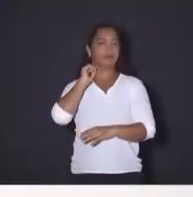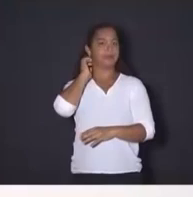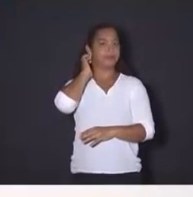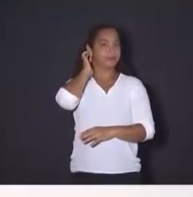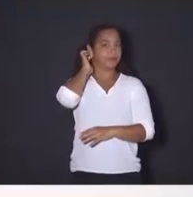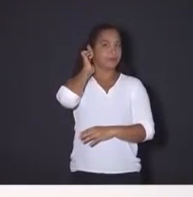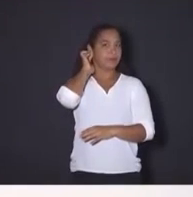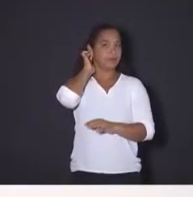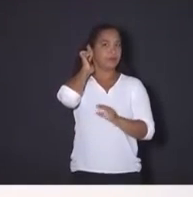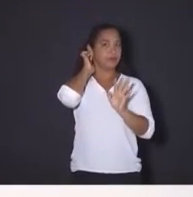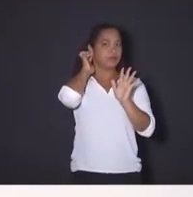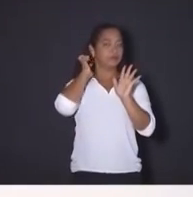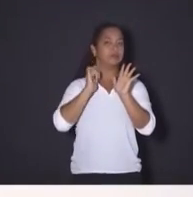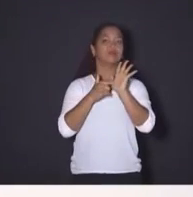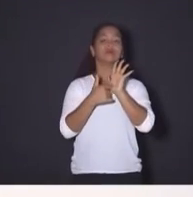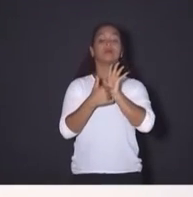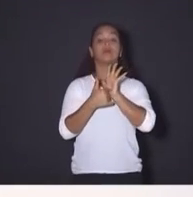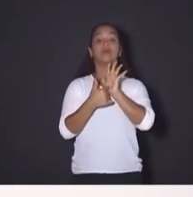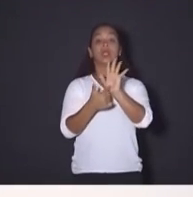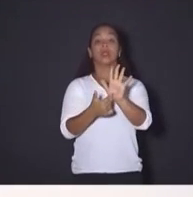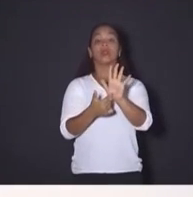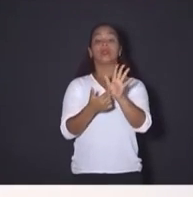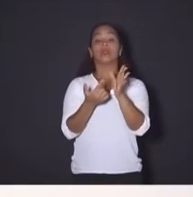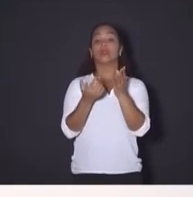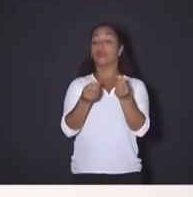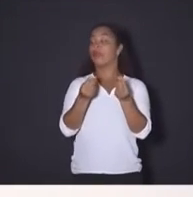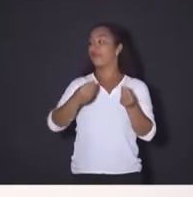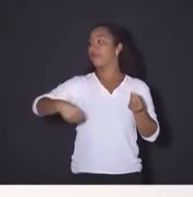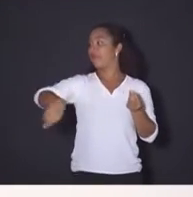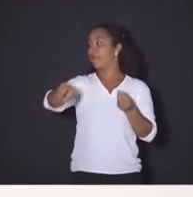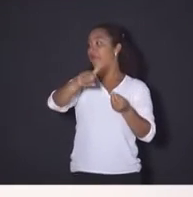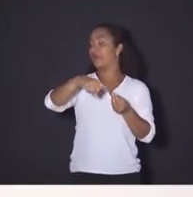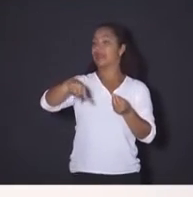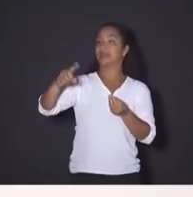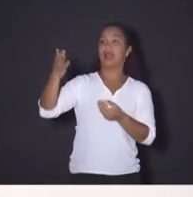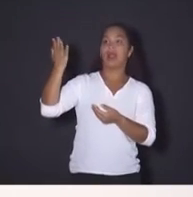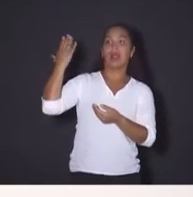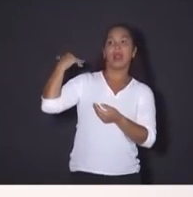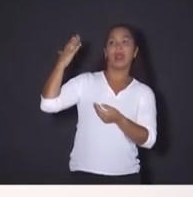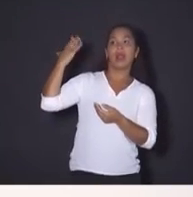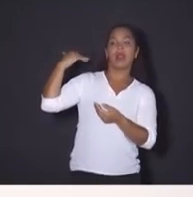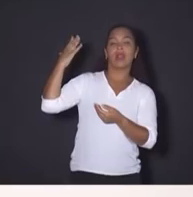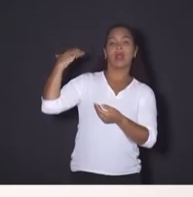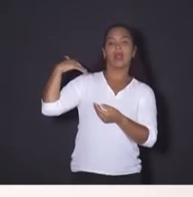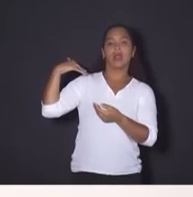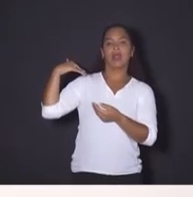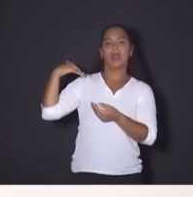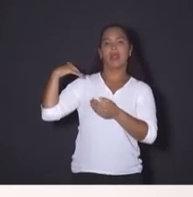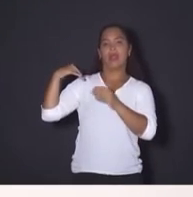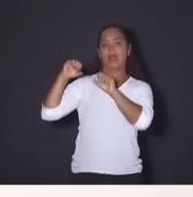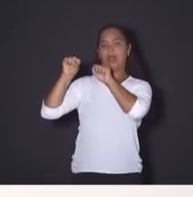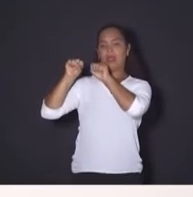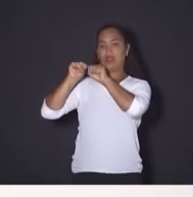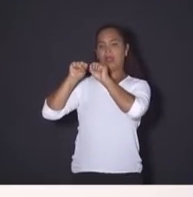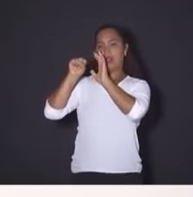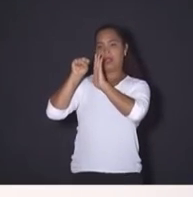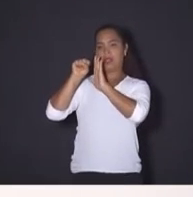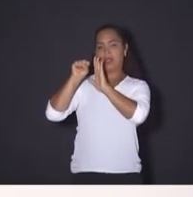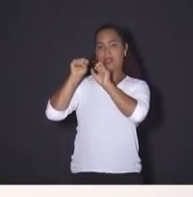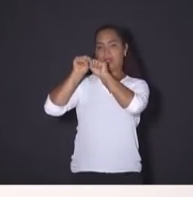nos mostrando como é que você desde lá da do fim do sistema escravagista